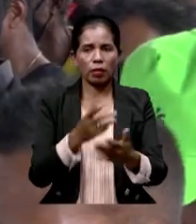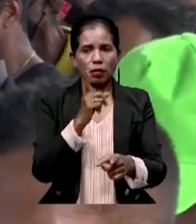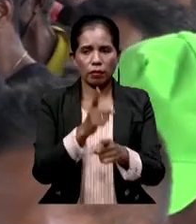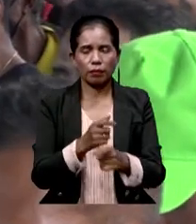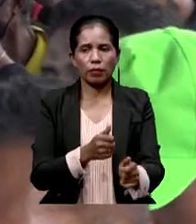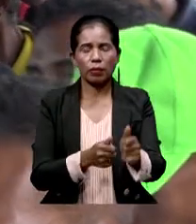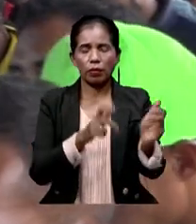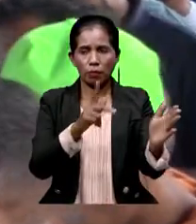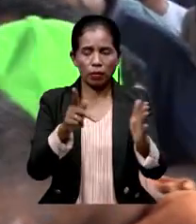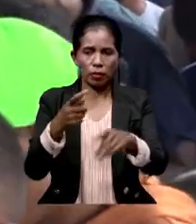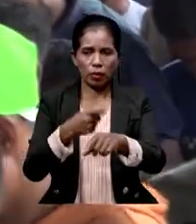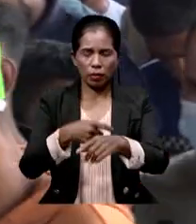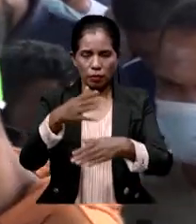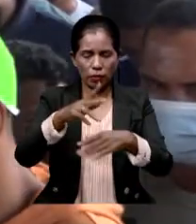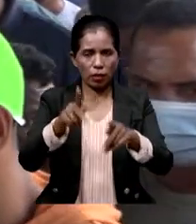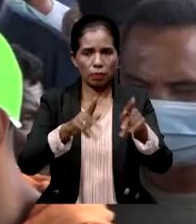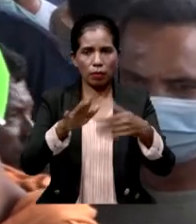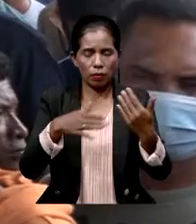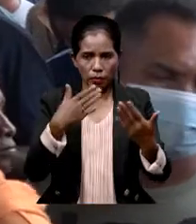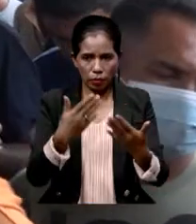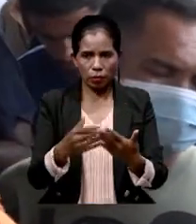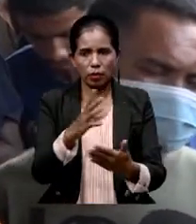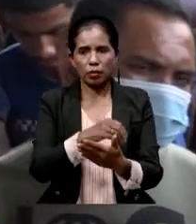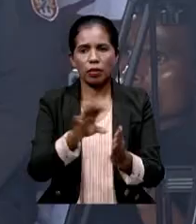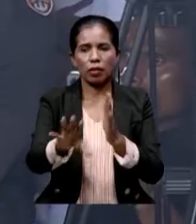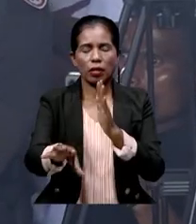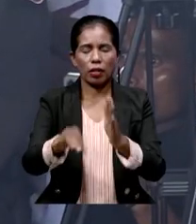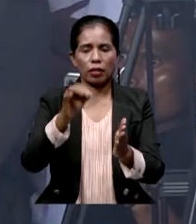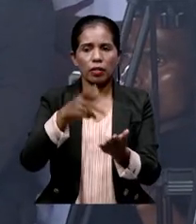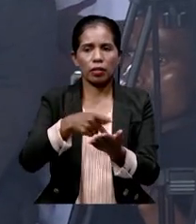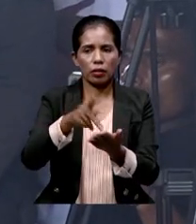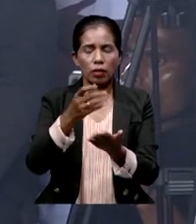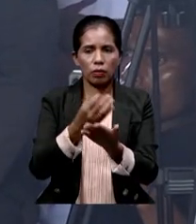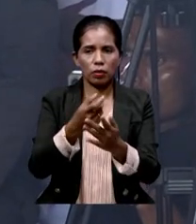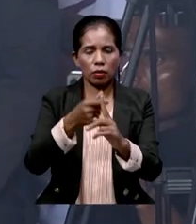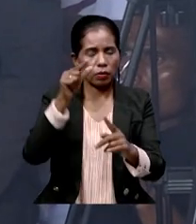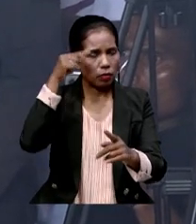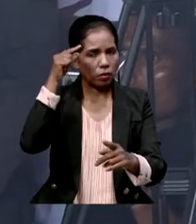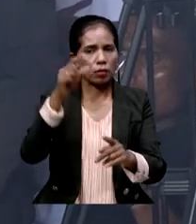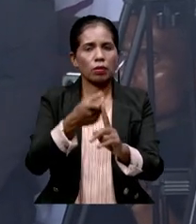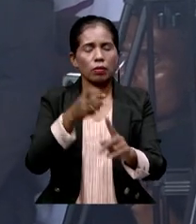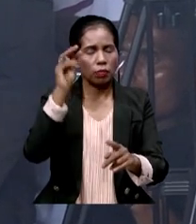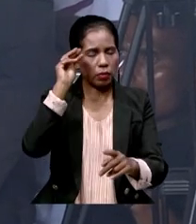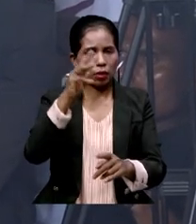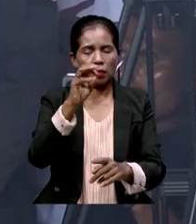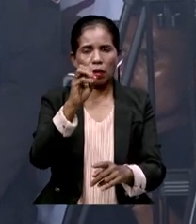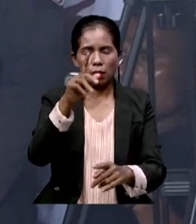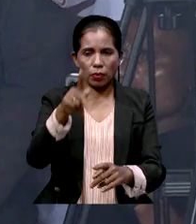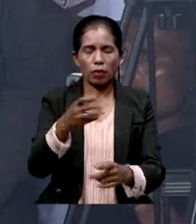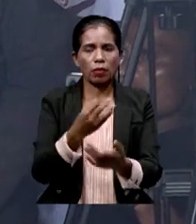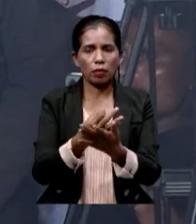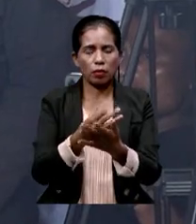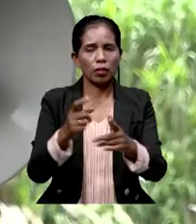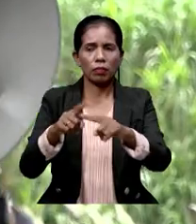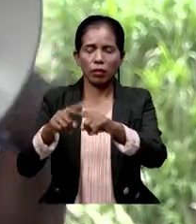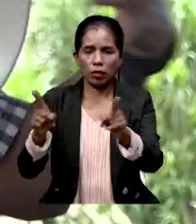Tuir plano ya tempo besik komunidade afetado sirne sehetan kompensasaun husi governo li husi ministerio obras publicas ho montante nebe